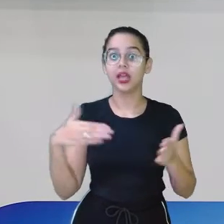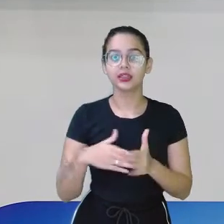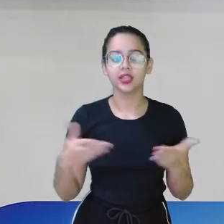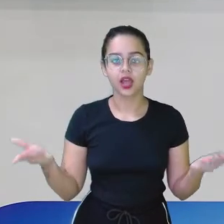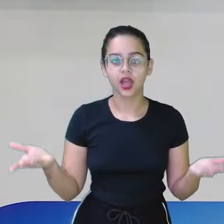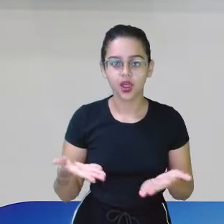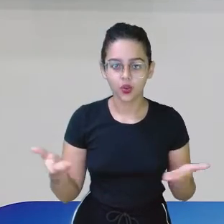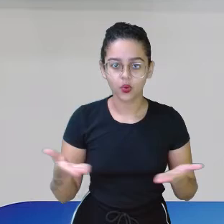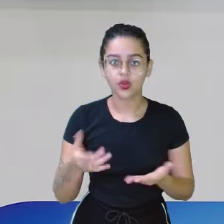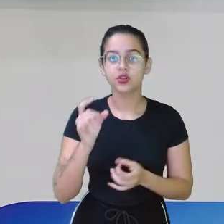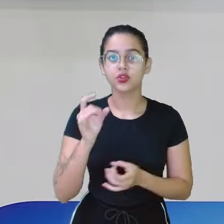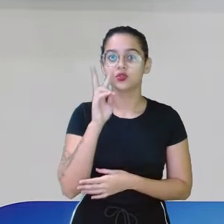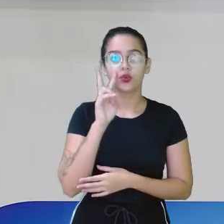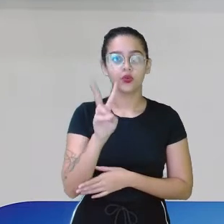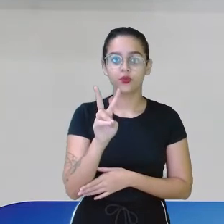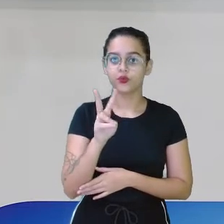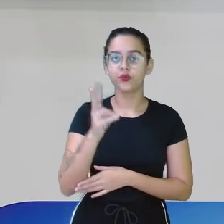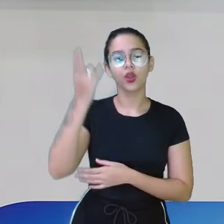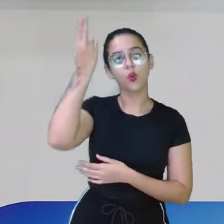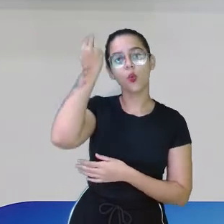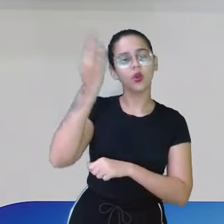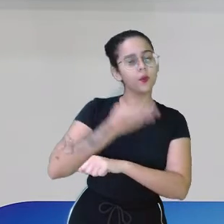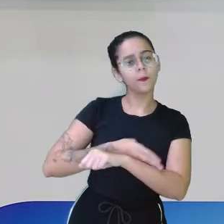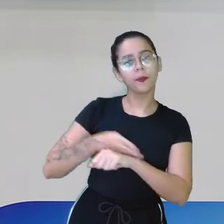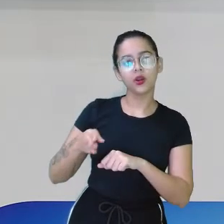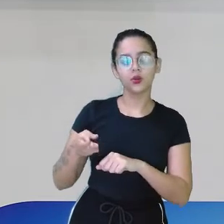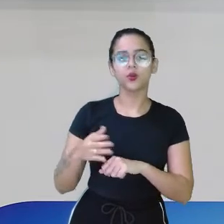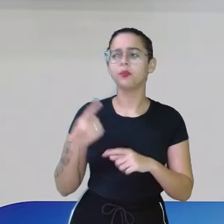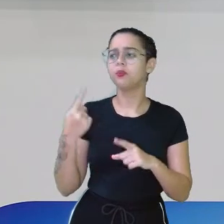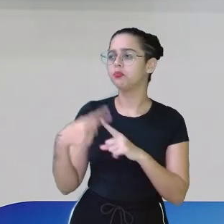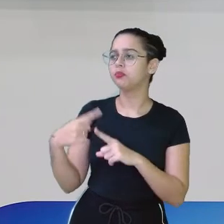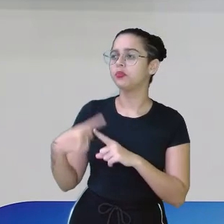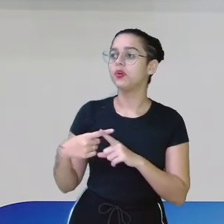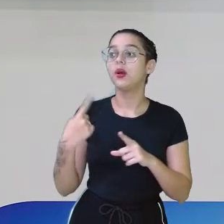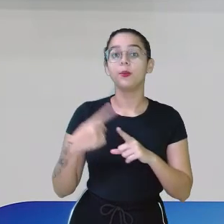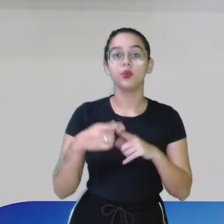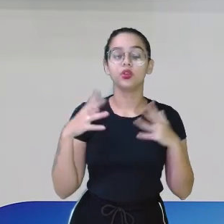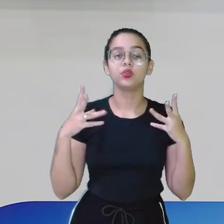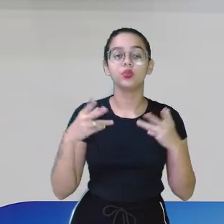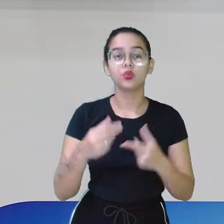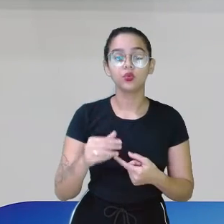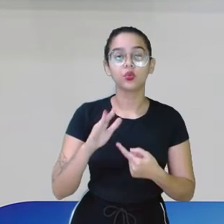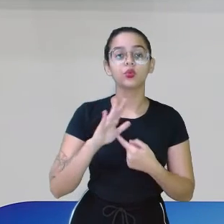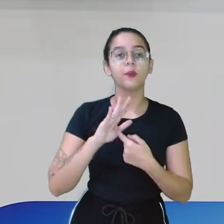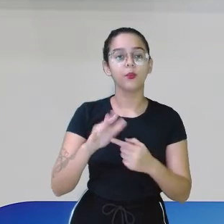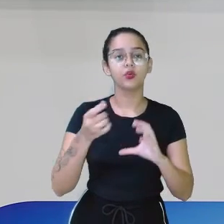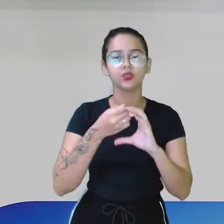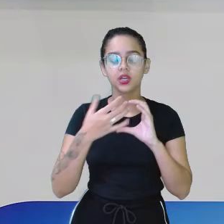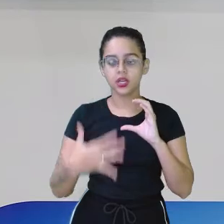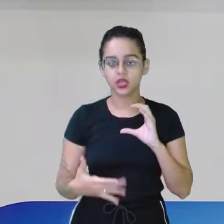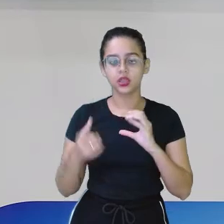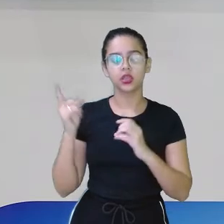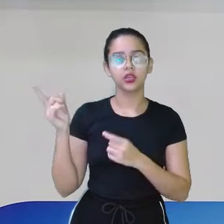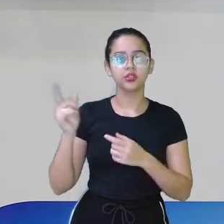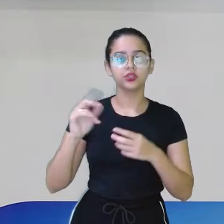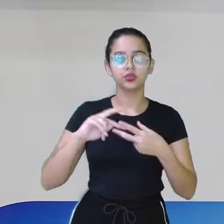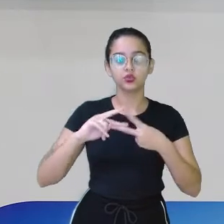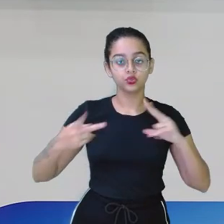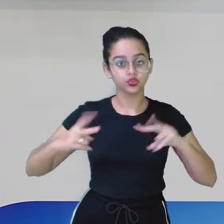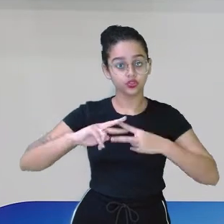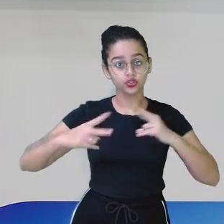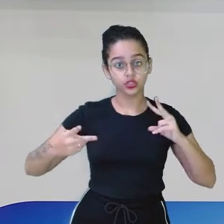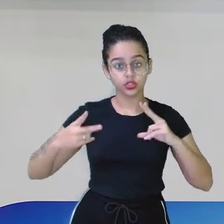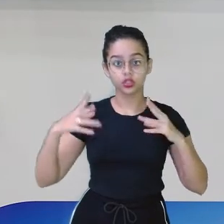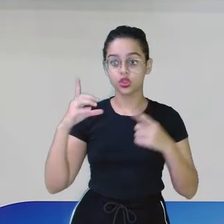agora, a gente só vê coelhinho branco, né? Por quê? Todos eles apresentam esse gene